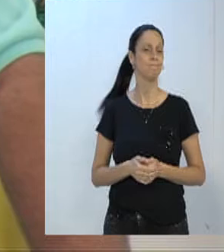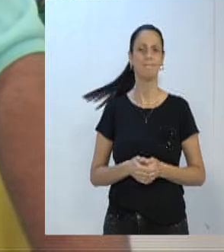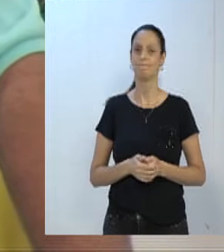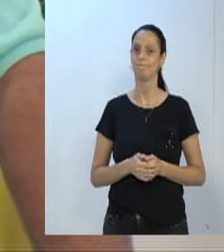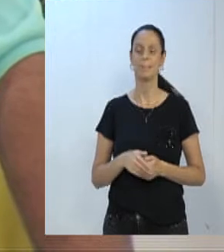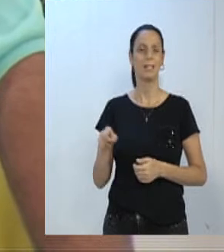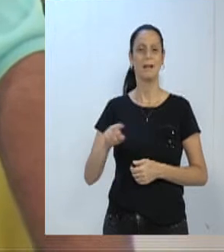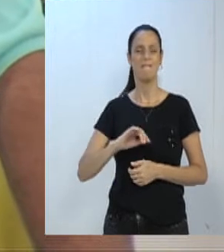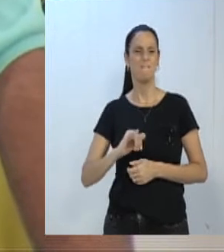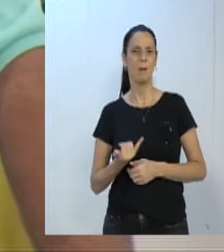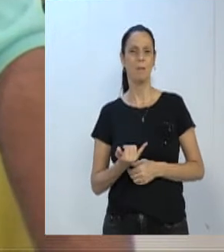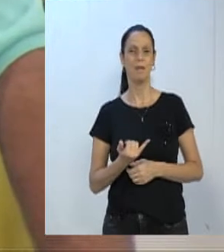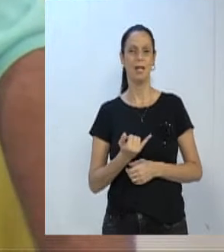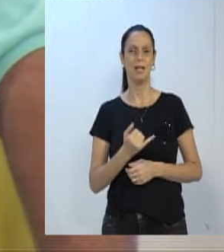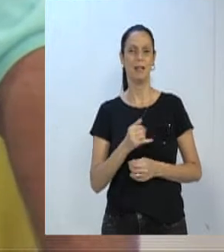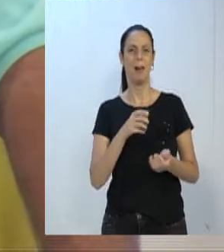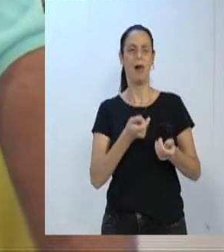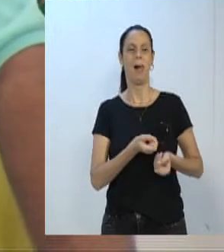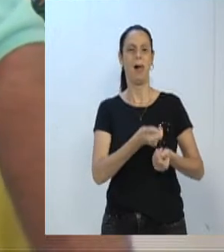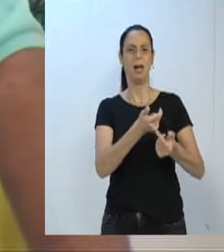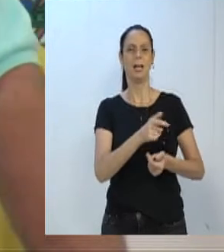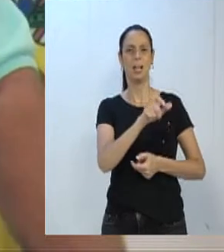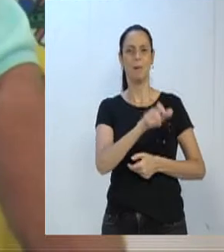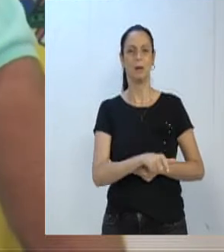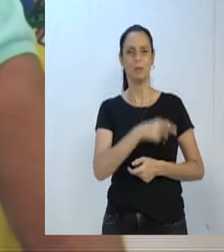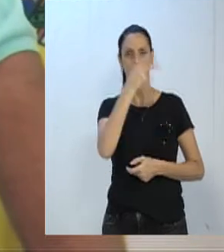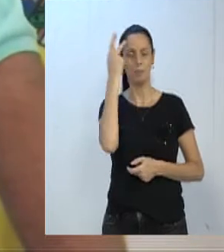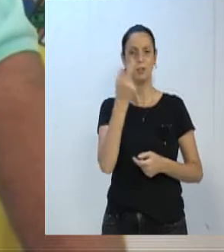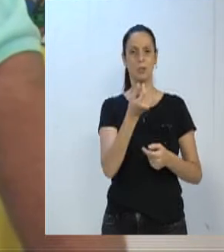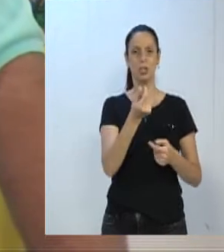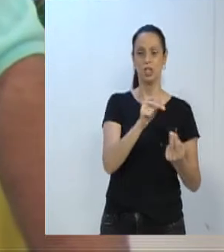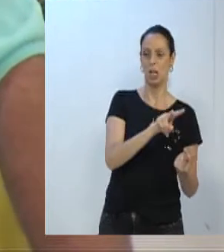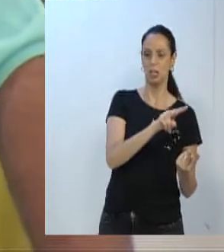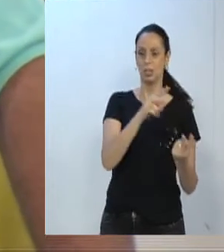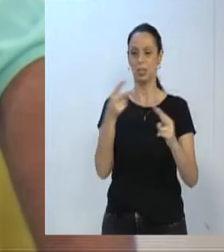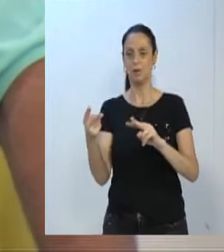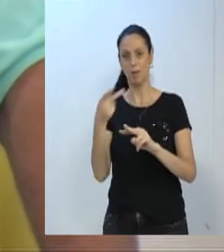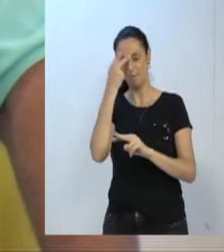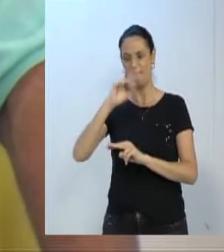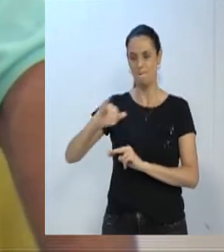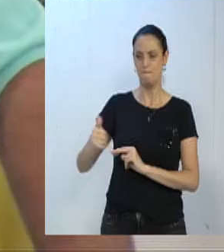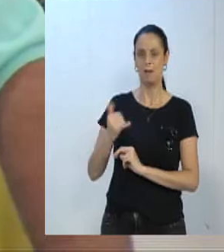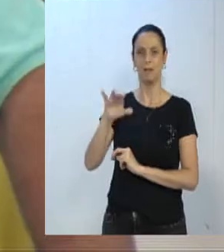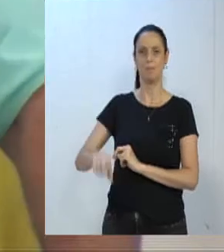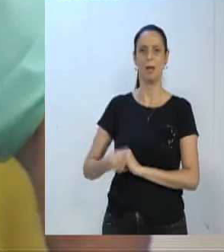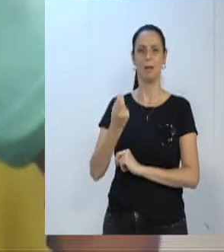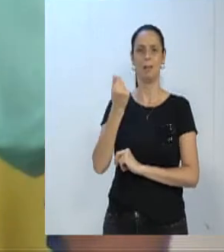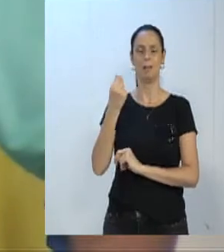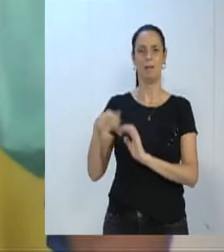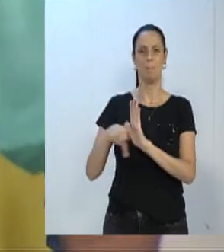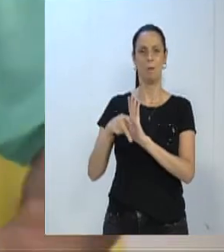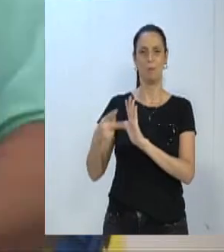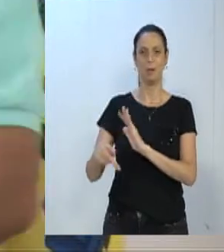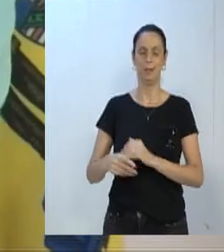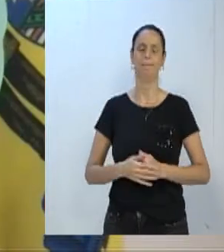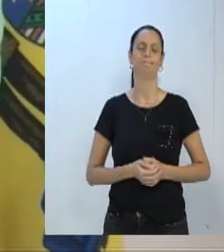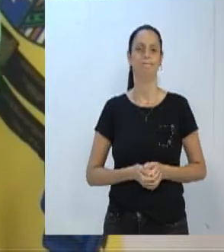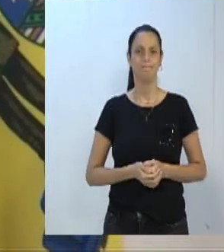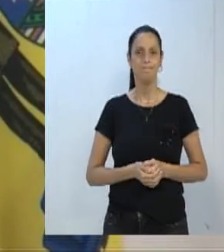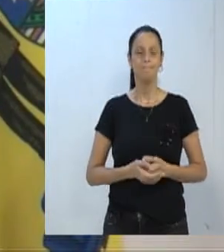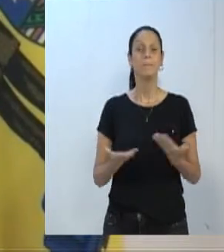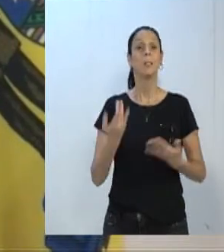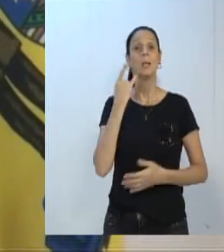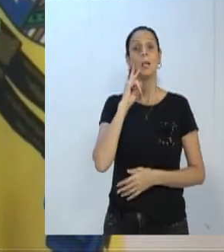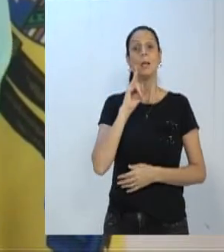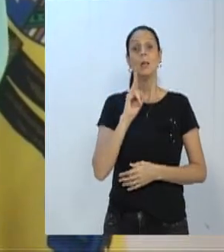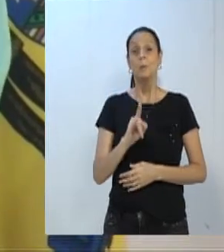o dinheiro acaba passando o dinheiro para conta desses larápios e quando você vai ver já é tarde e por último a senhora Presidente eu